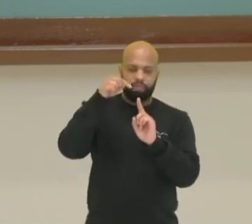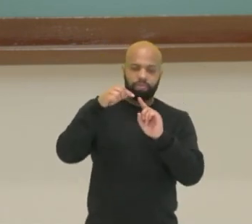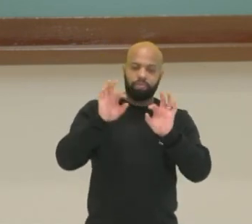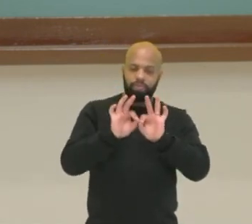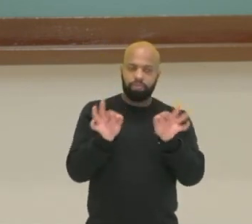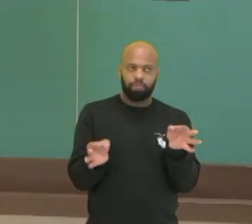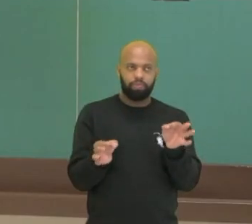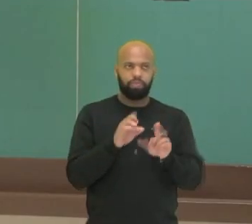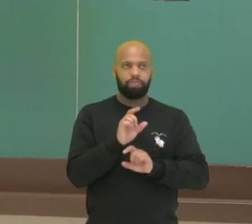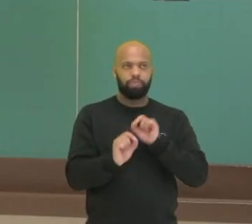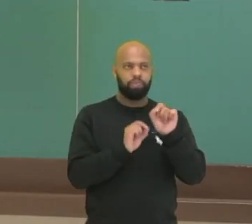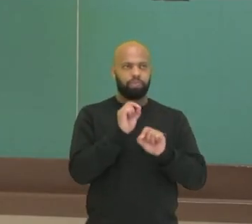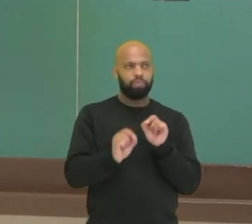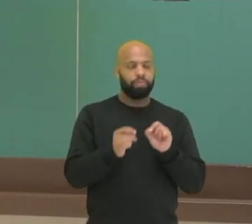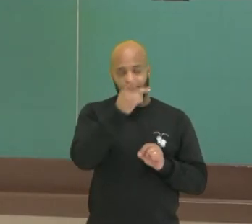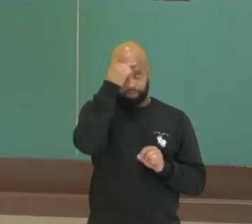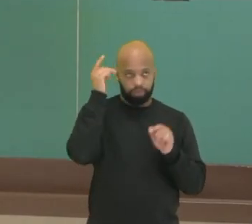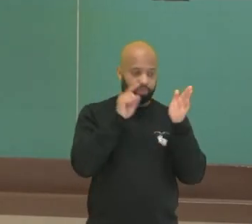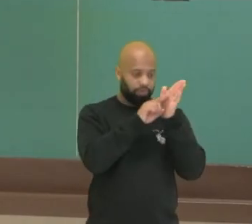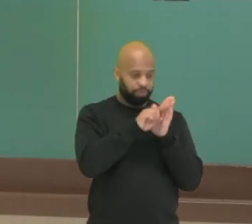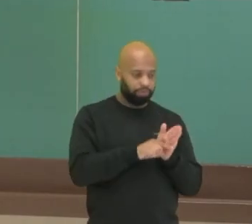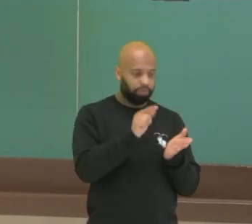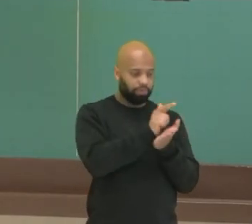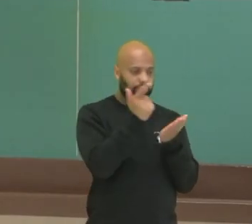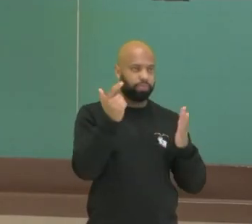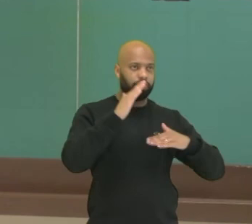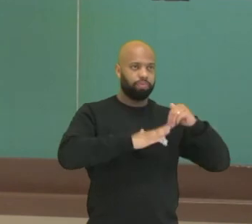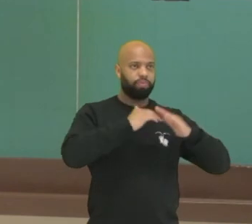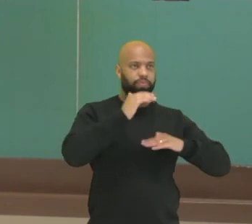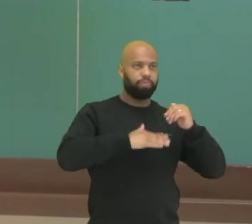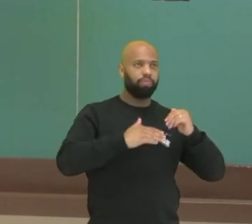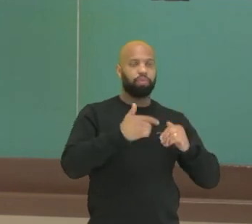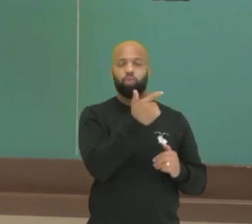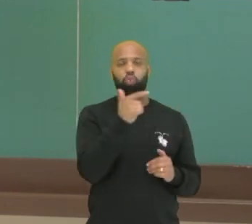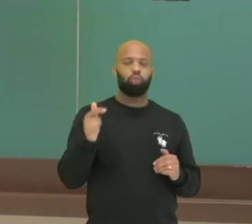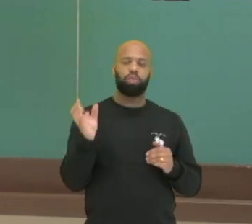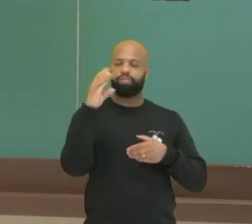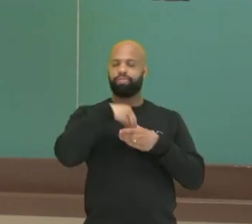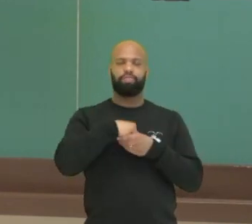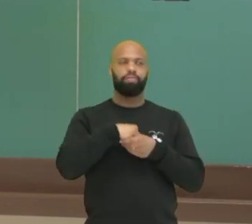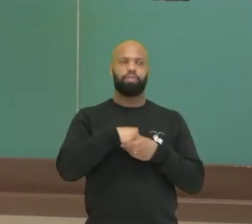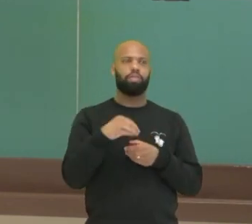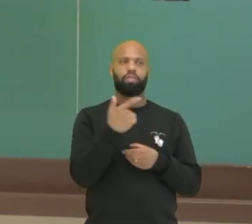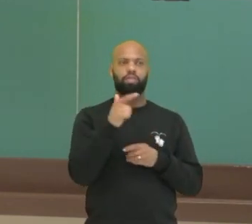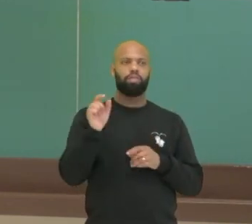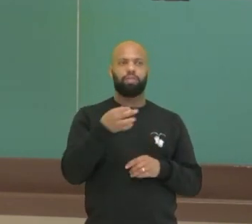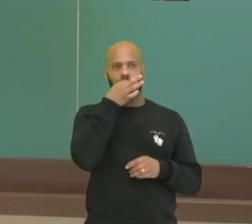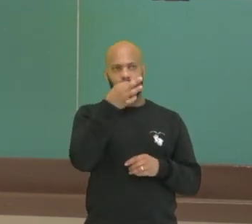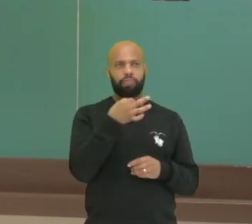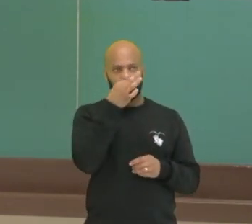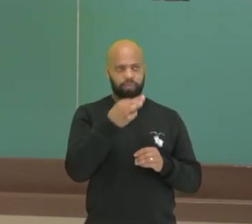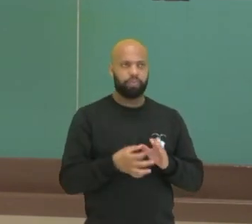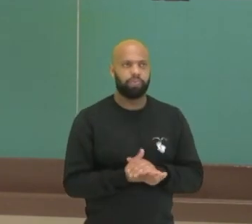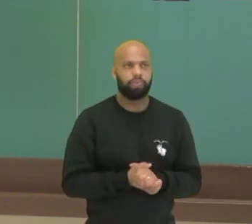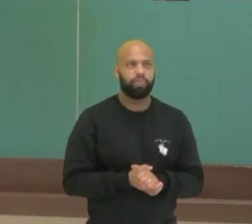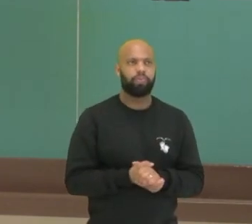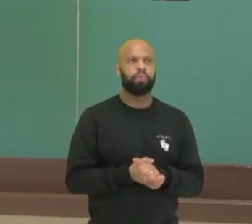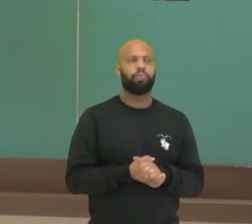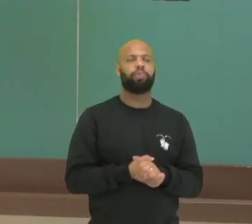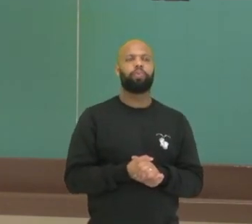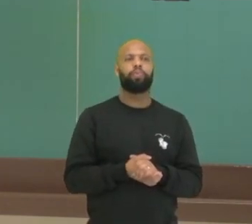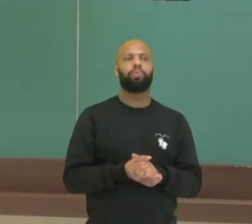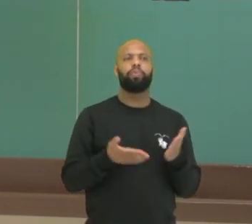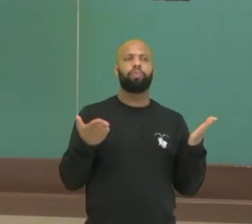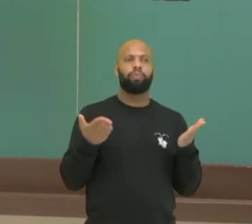aquela em que o pesquisador, o jornalista, não traz a sua subjetividade, ou seja, não traz a sua opinião, ok?